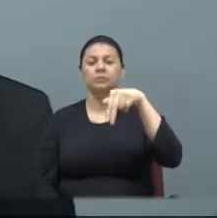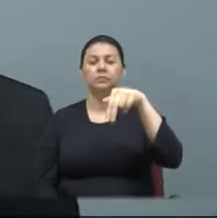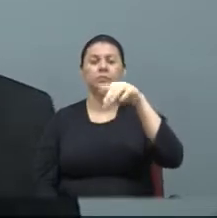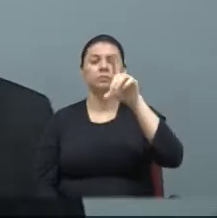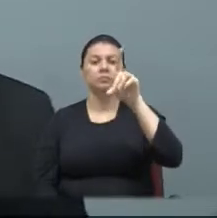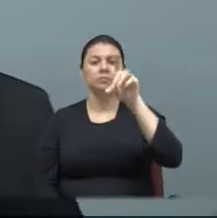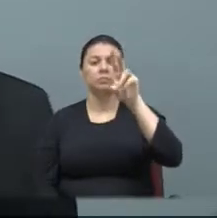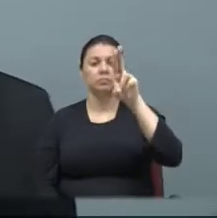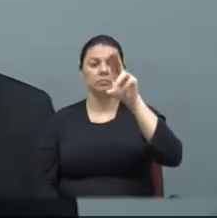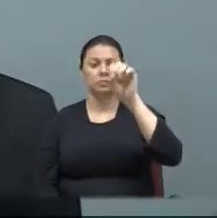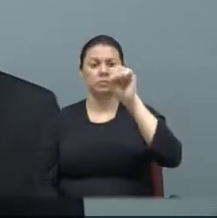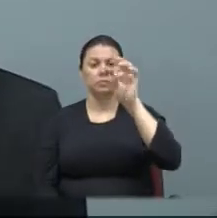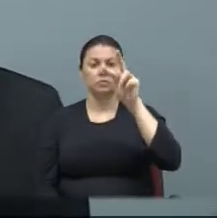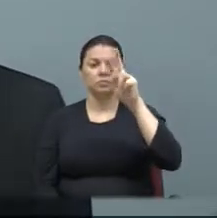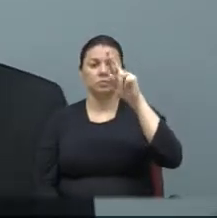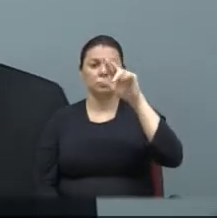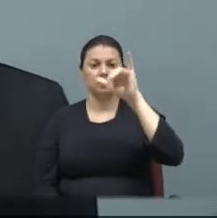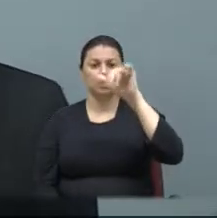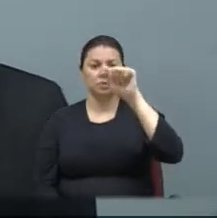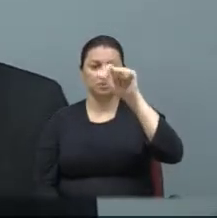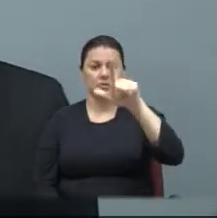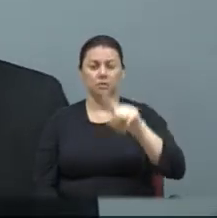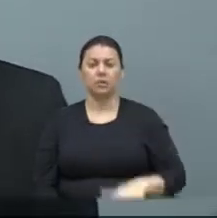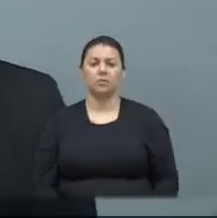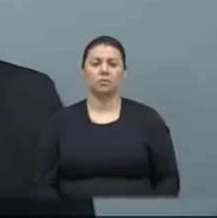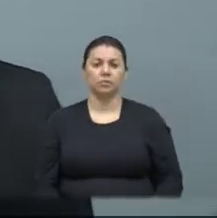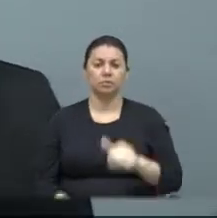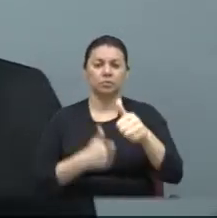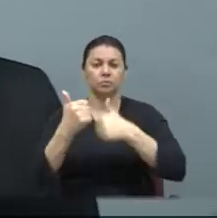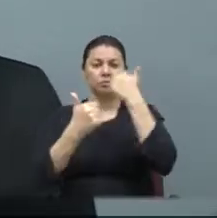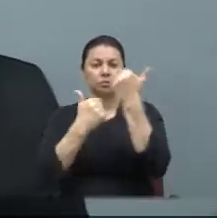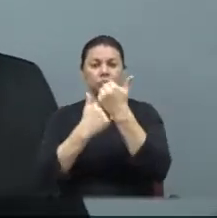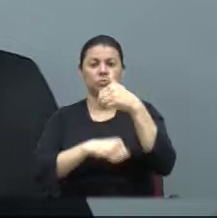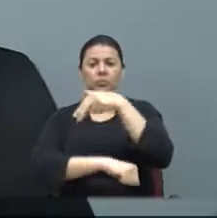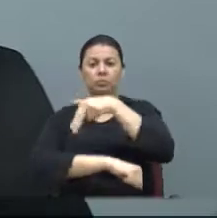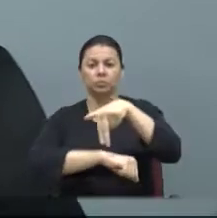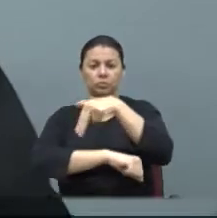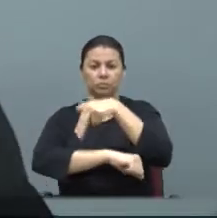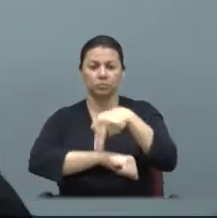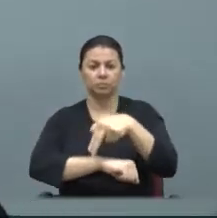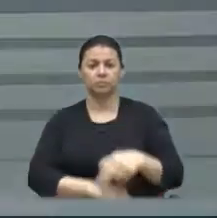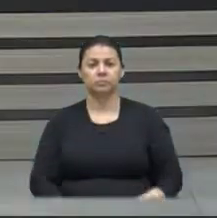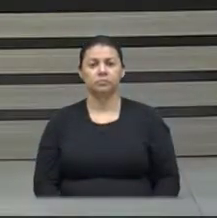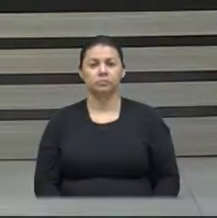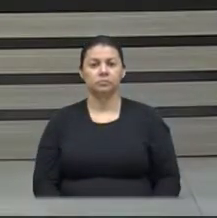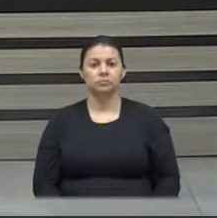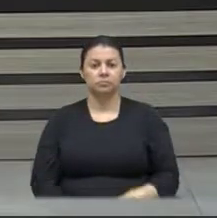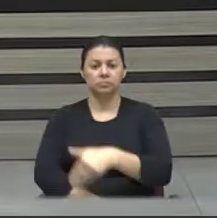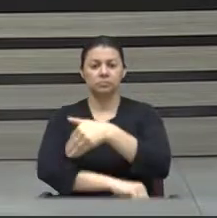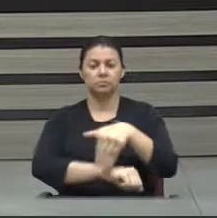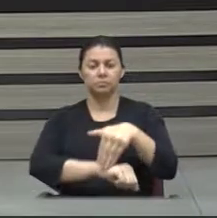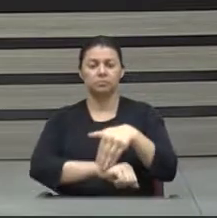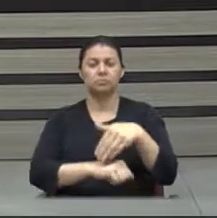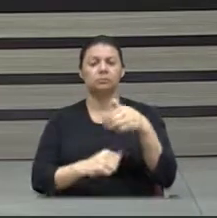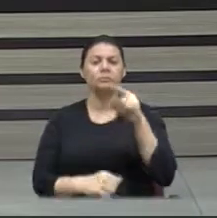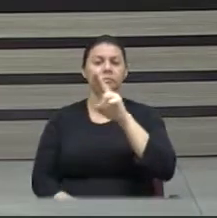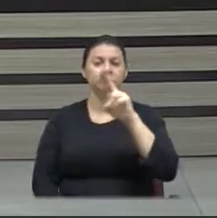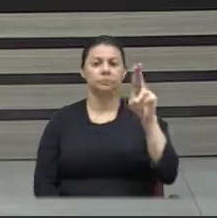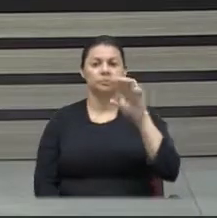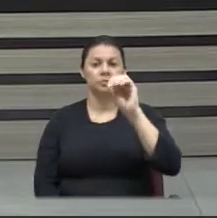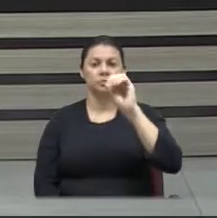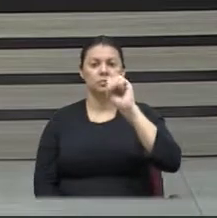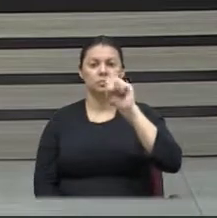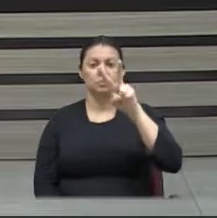rua osvaldo muito obrigado a todos espero a complacência de todos continua em